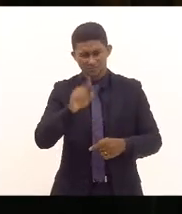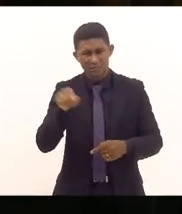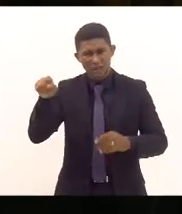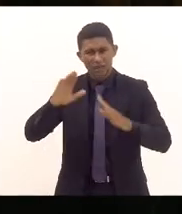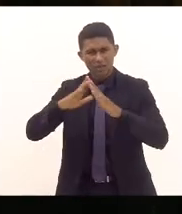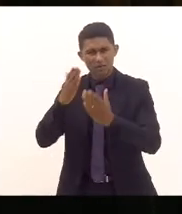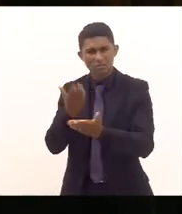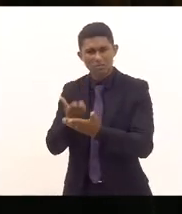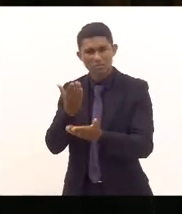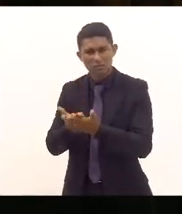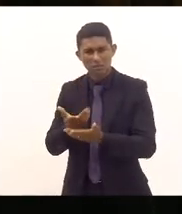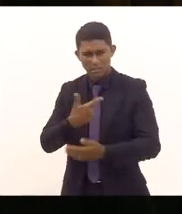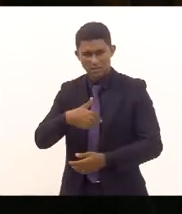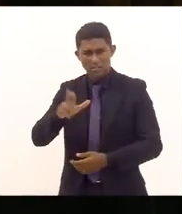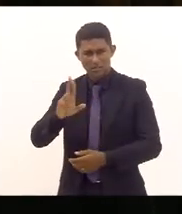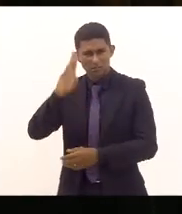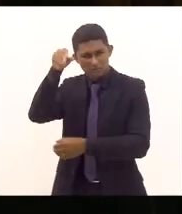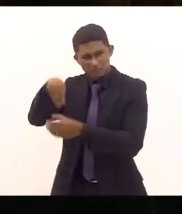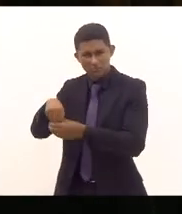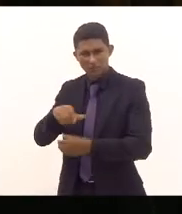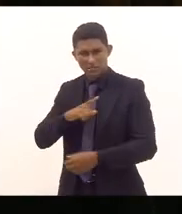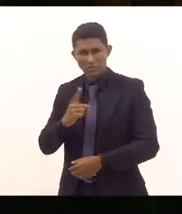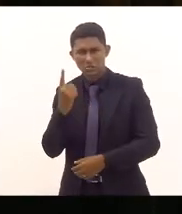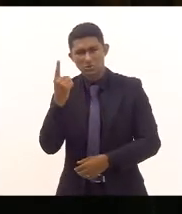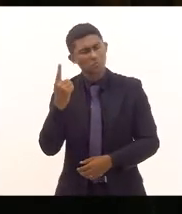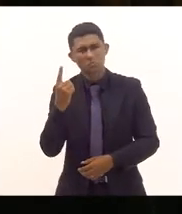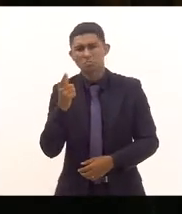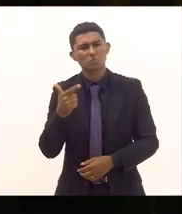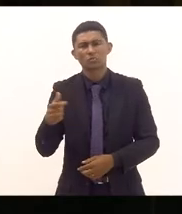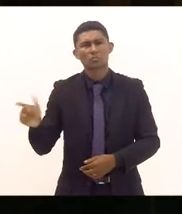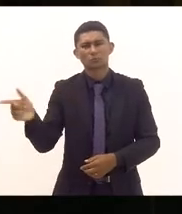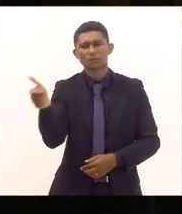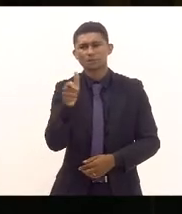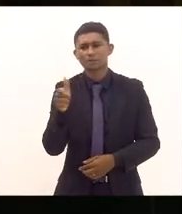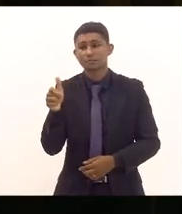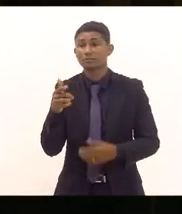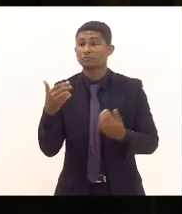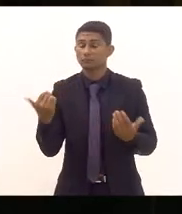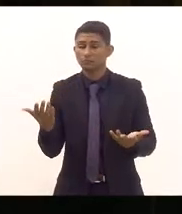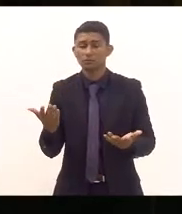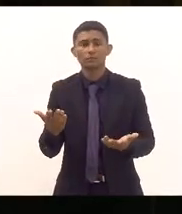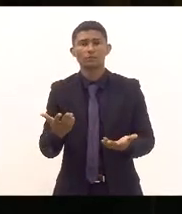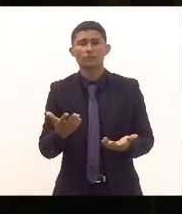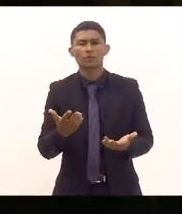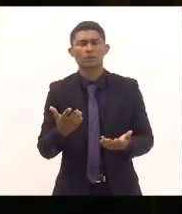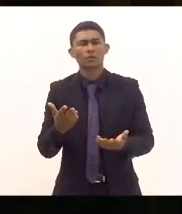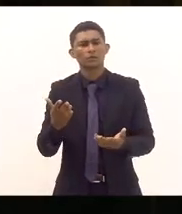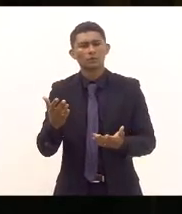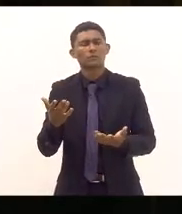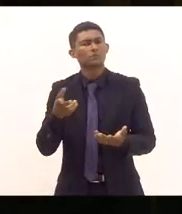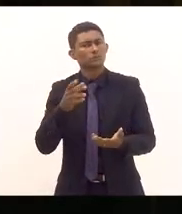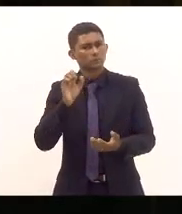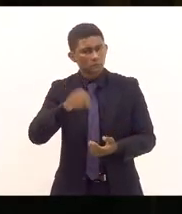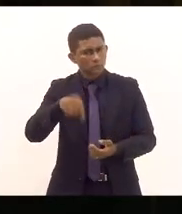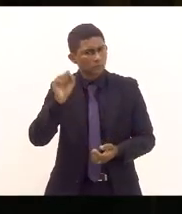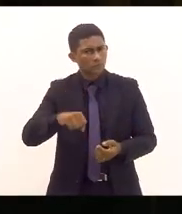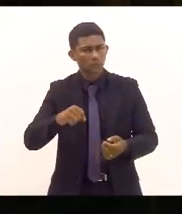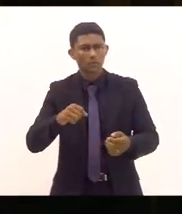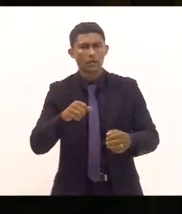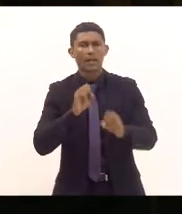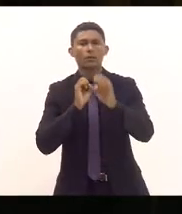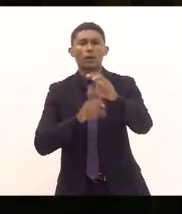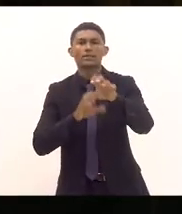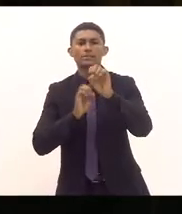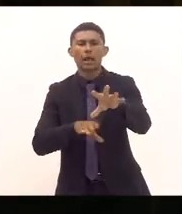confessional quero deixar claro que o serviço Educacional ainda que de caráter privado ele